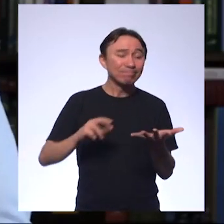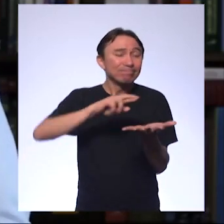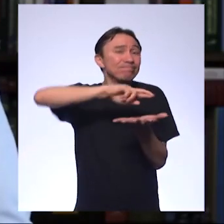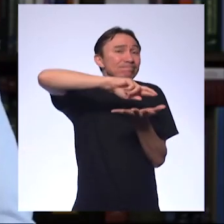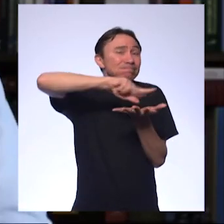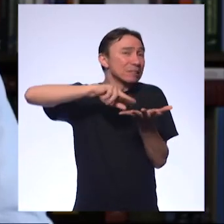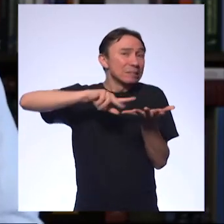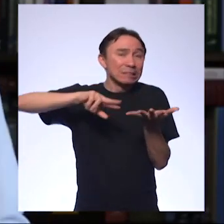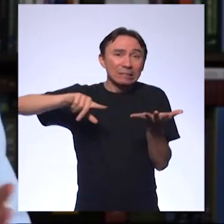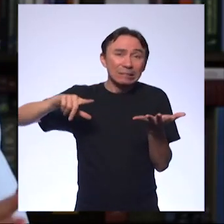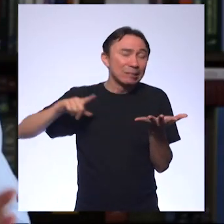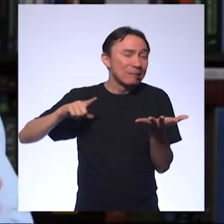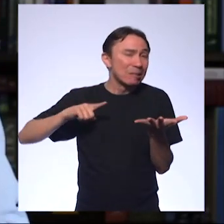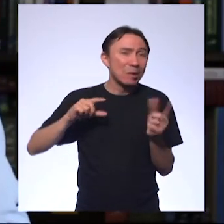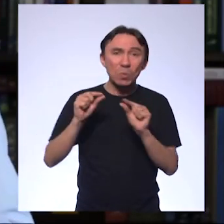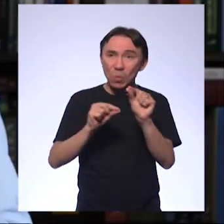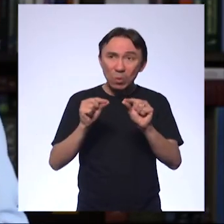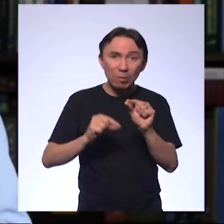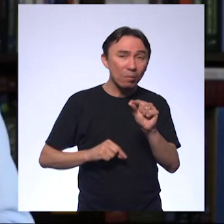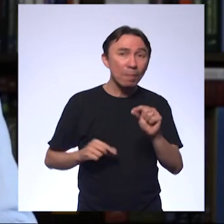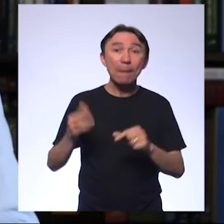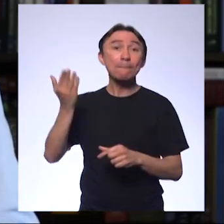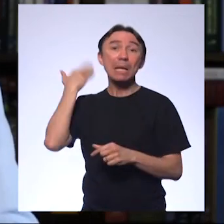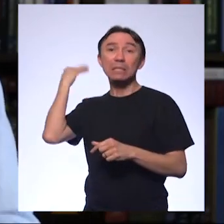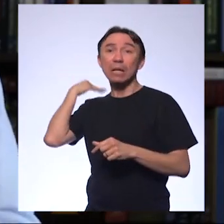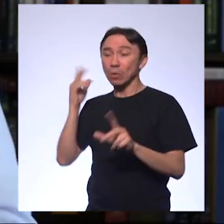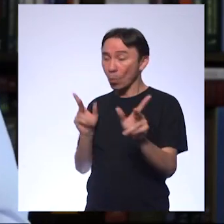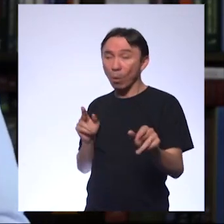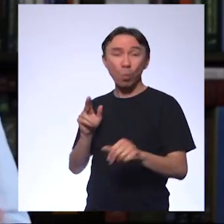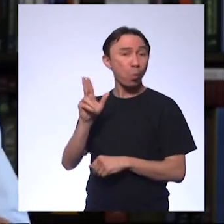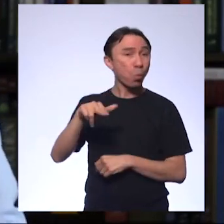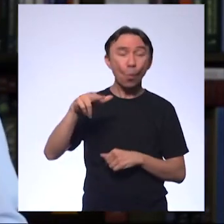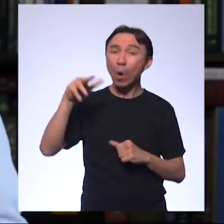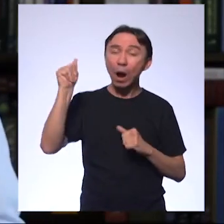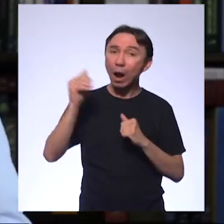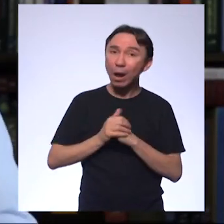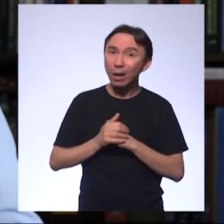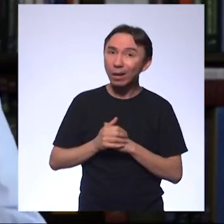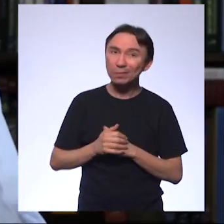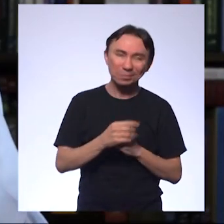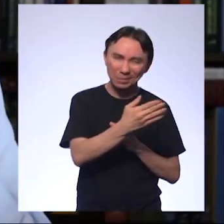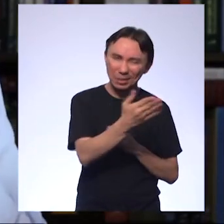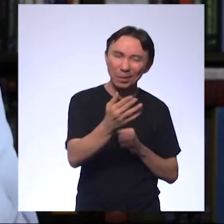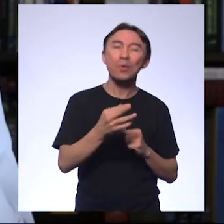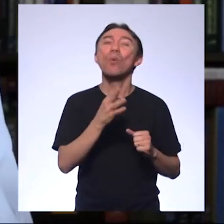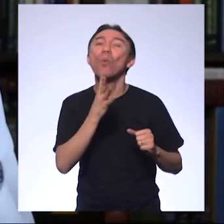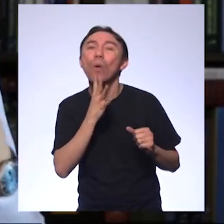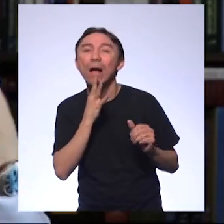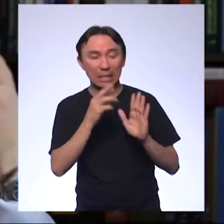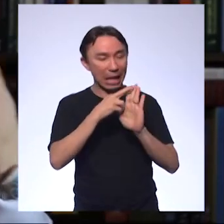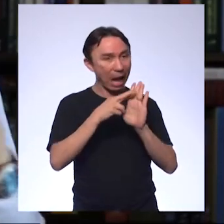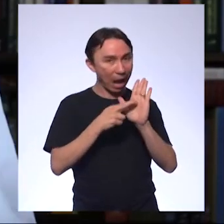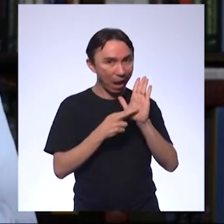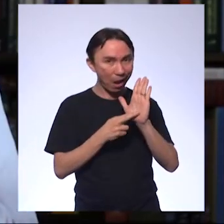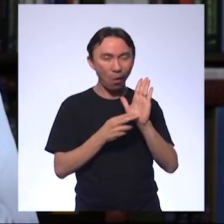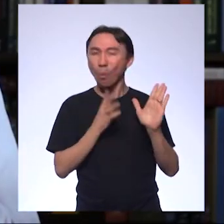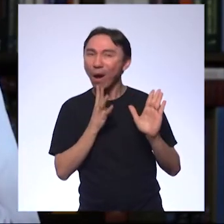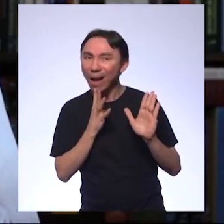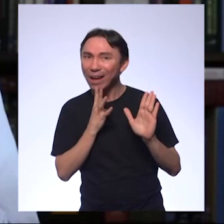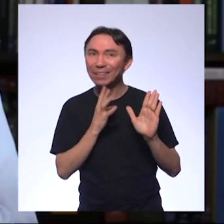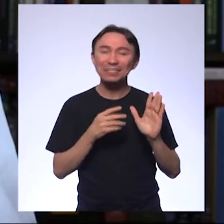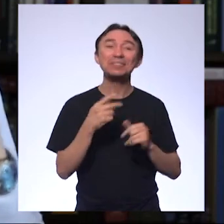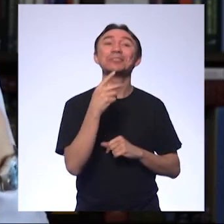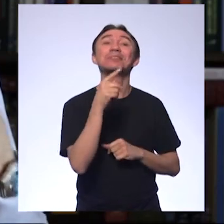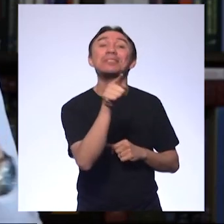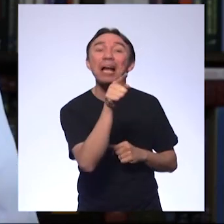situações sempre inéditas que vão suscitar, para quem conhece as regras, para quem conhece o jogo, também muitas emoções